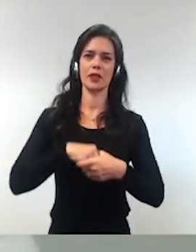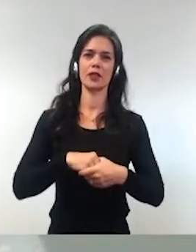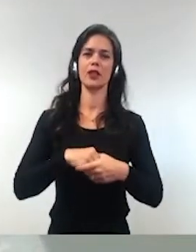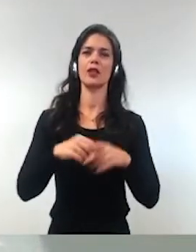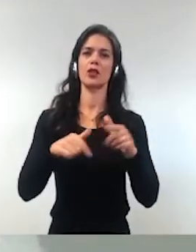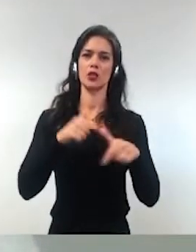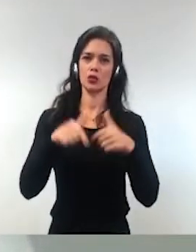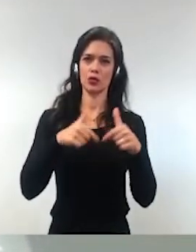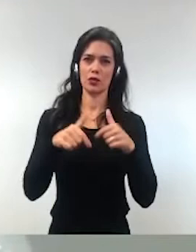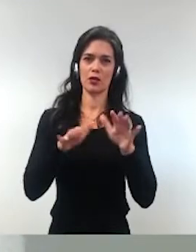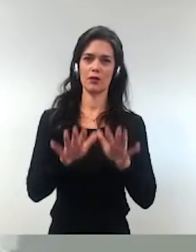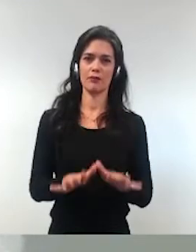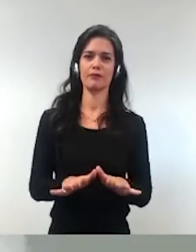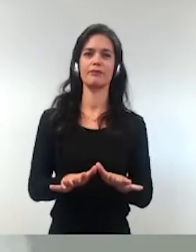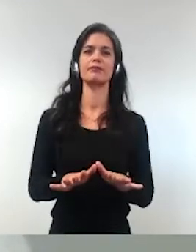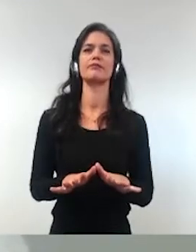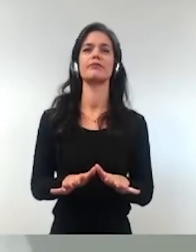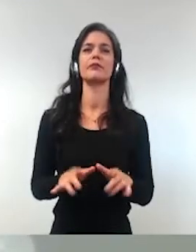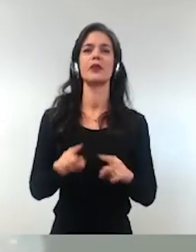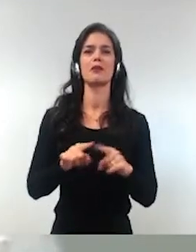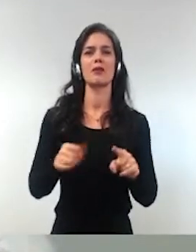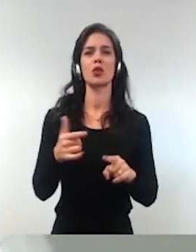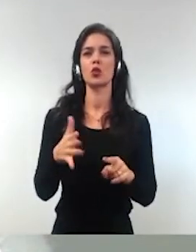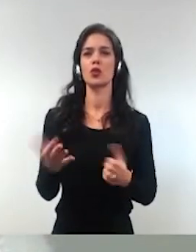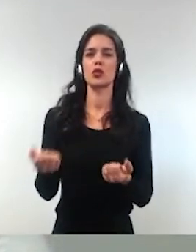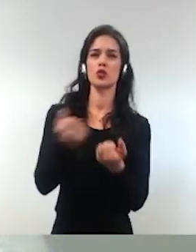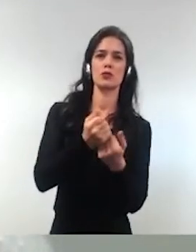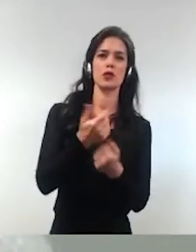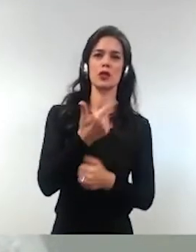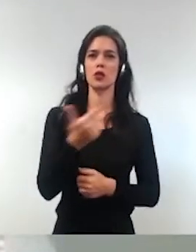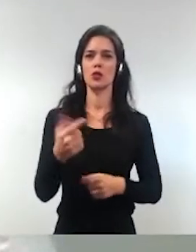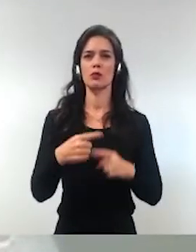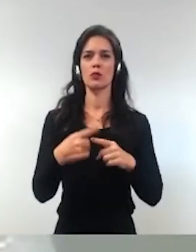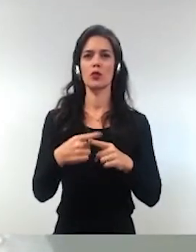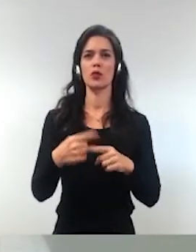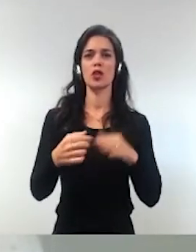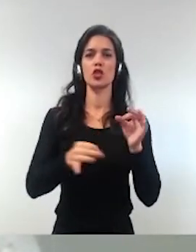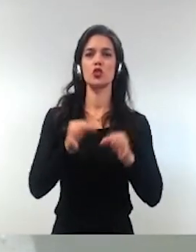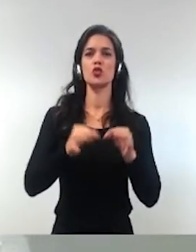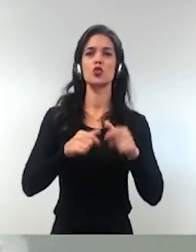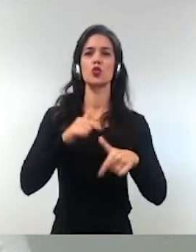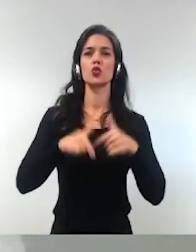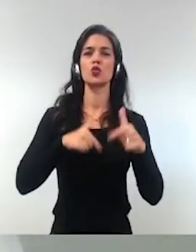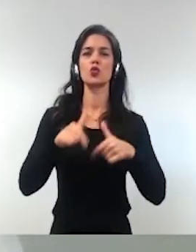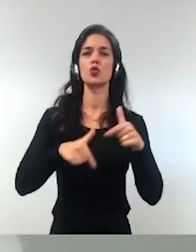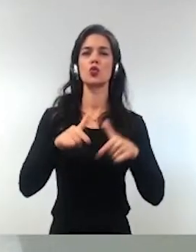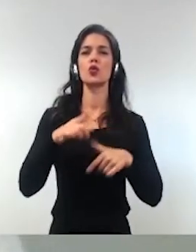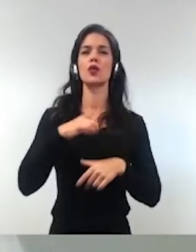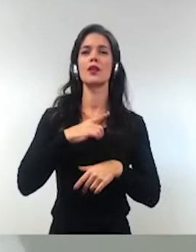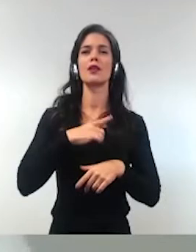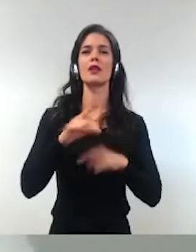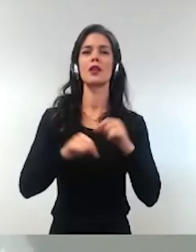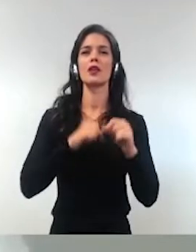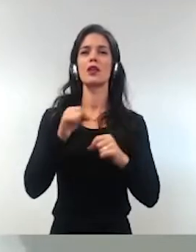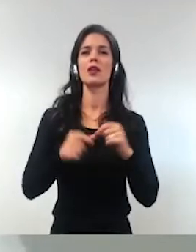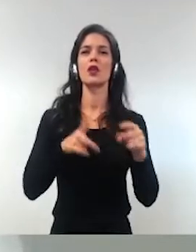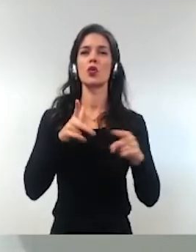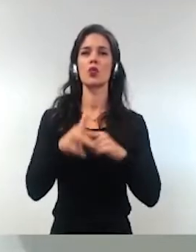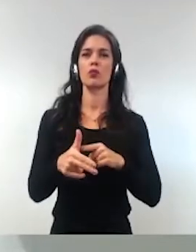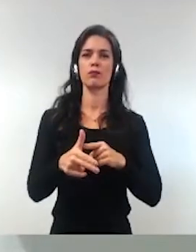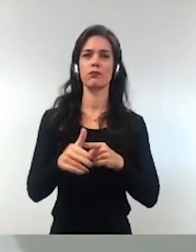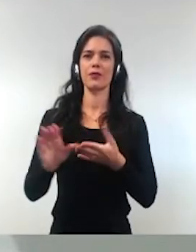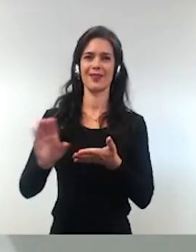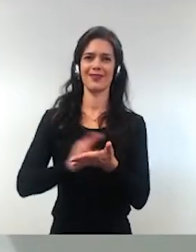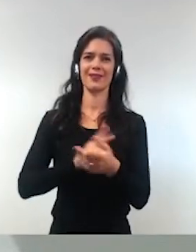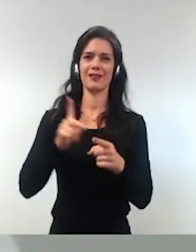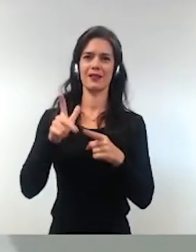não há muita perspectiva de uma reposição, na medida em que a Justiça do Trabalho recebeu um corte orçamentário